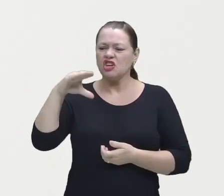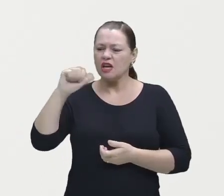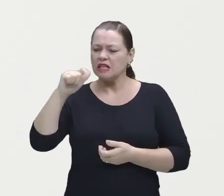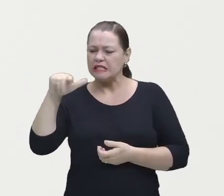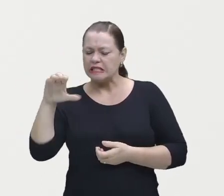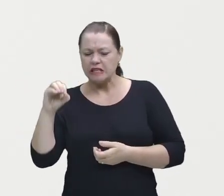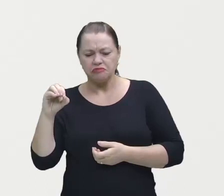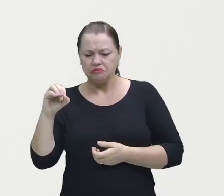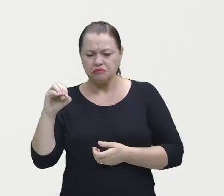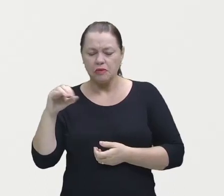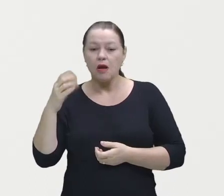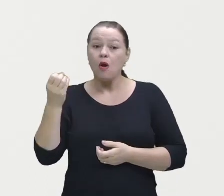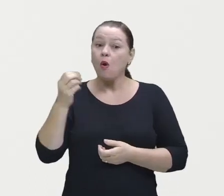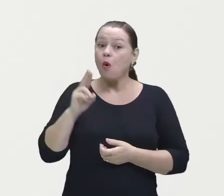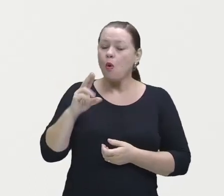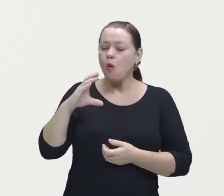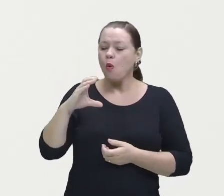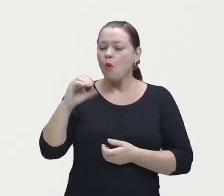ou coitada?